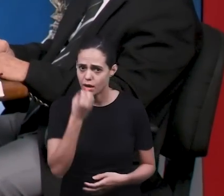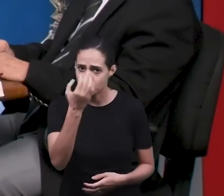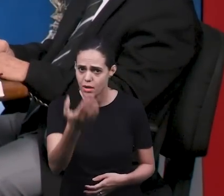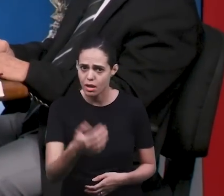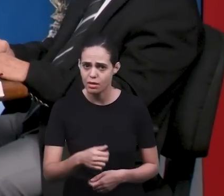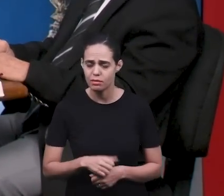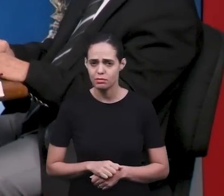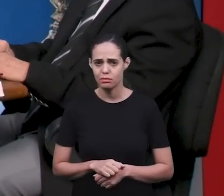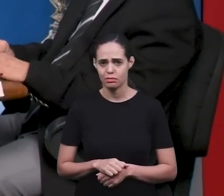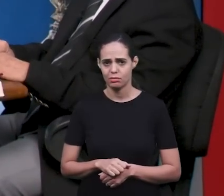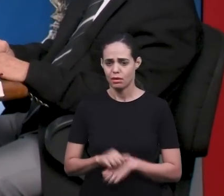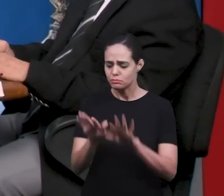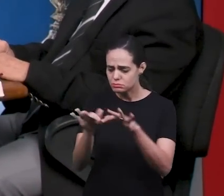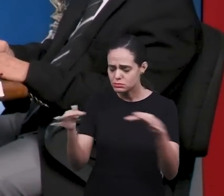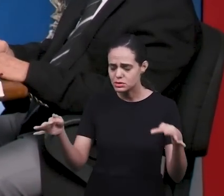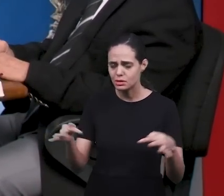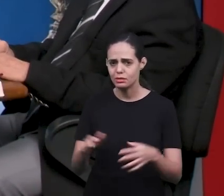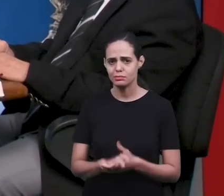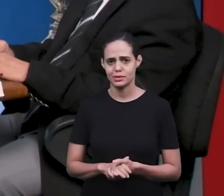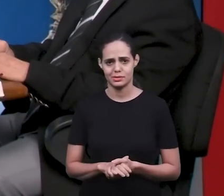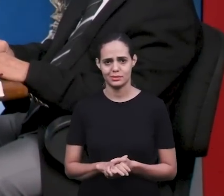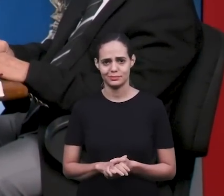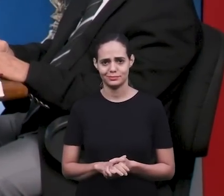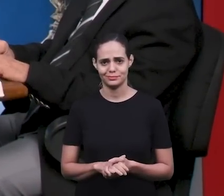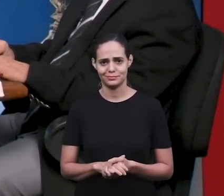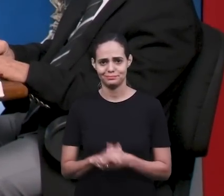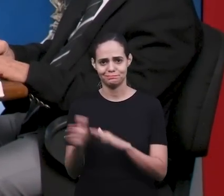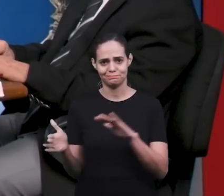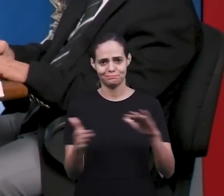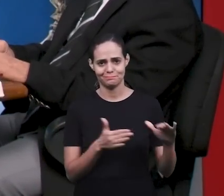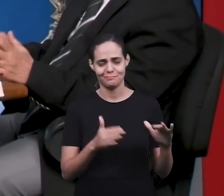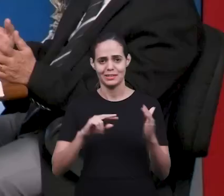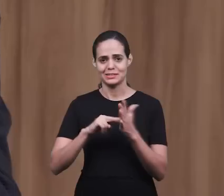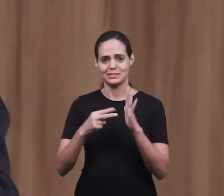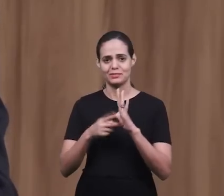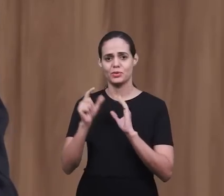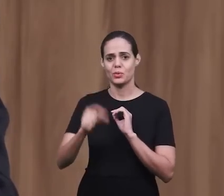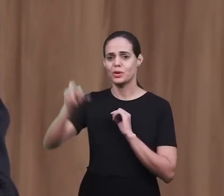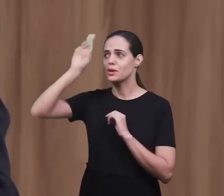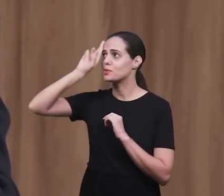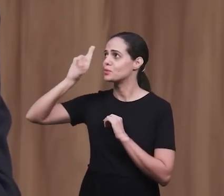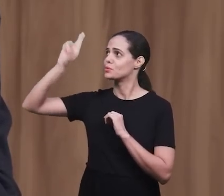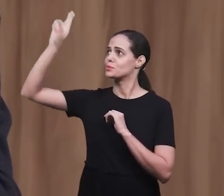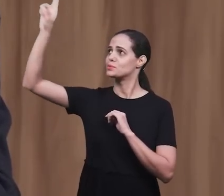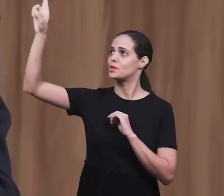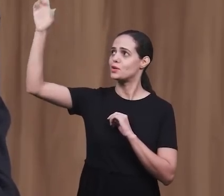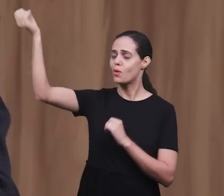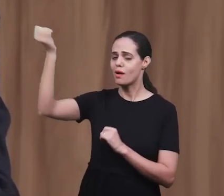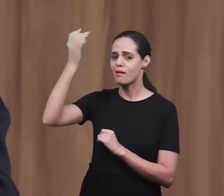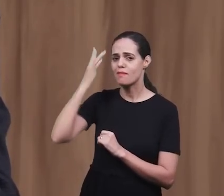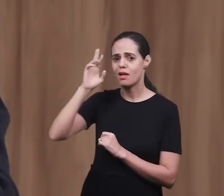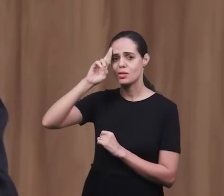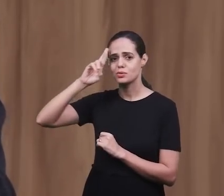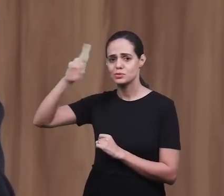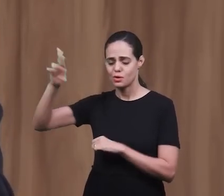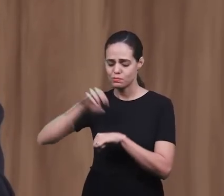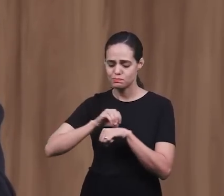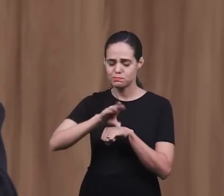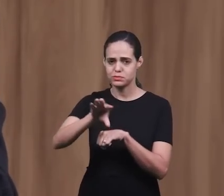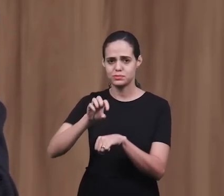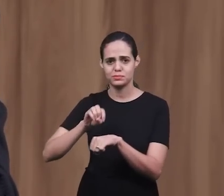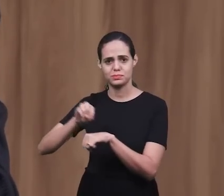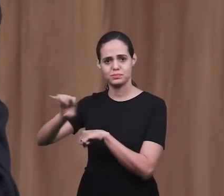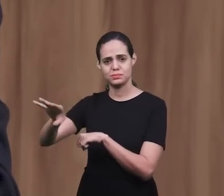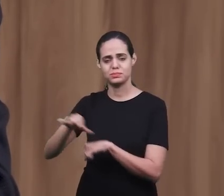é uma ação maravilhosa do Senhor nas nossas vidas. Amém, amém. Graças a Deus. Muito bem, nós estamos chegando então ao final dessa parte